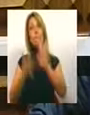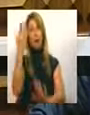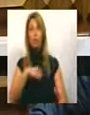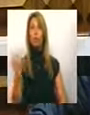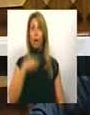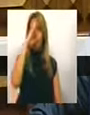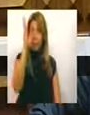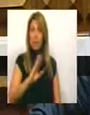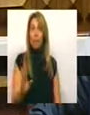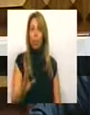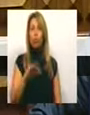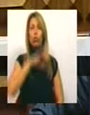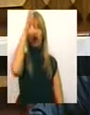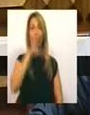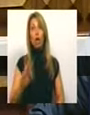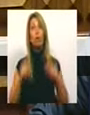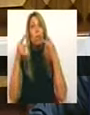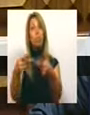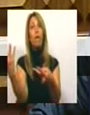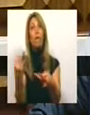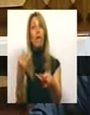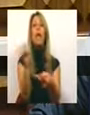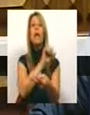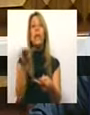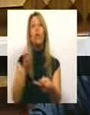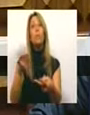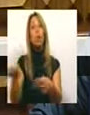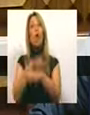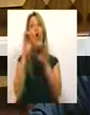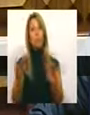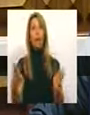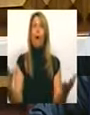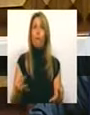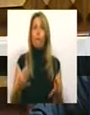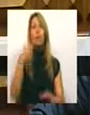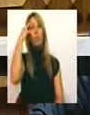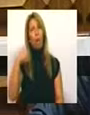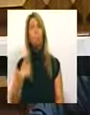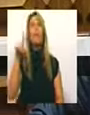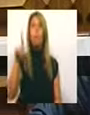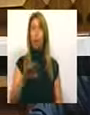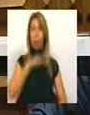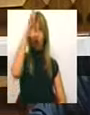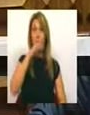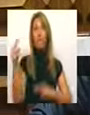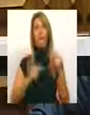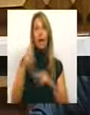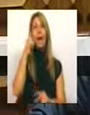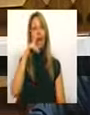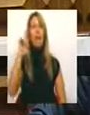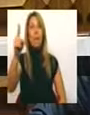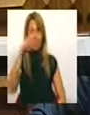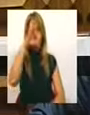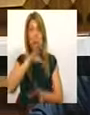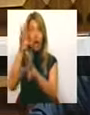Ministro, é que foram transferidos 500 milhões para os hospitais, mas o que sabemos também é que o Sr. Ministro das Finanças, que é o tal que manda lá no seu